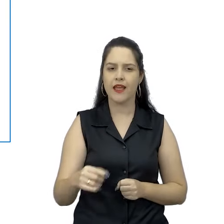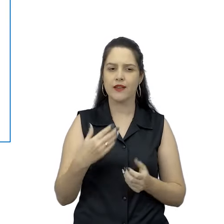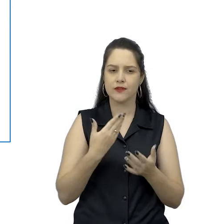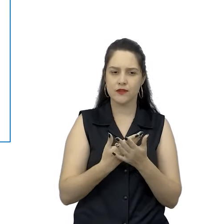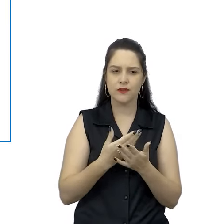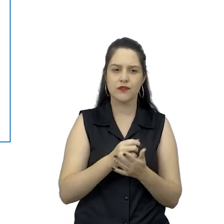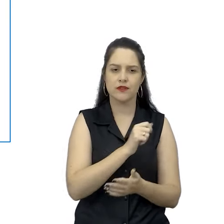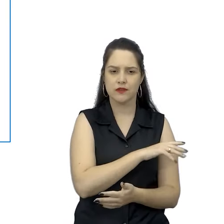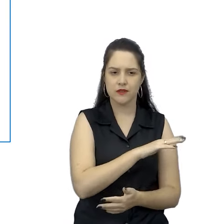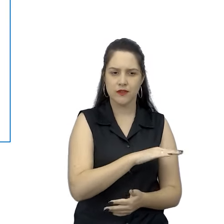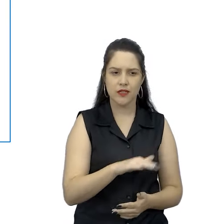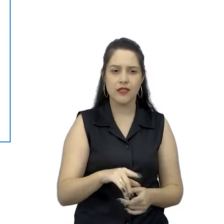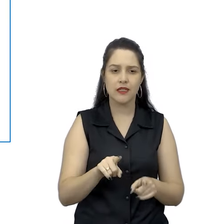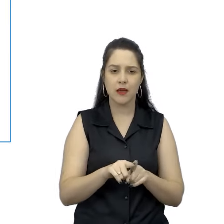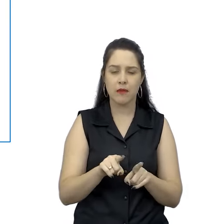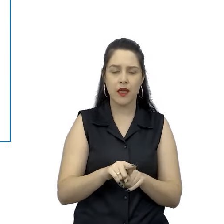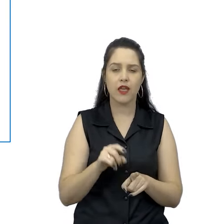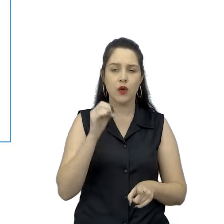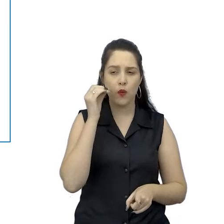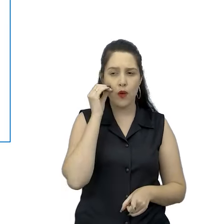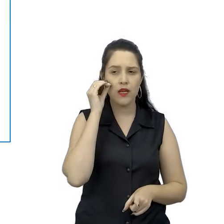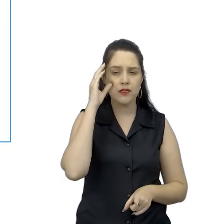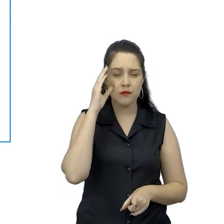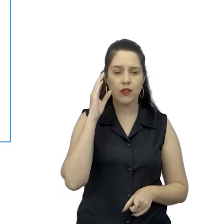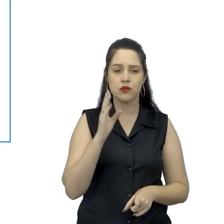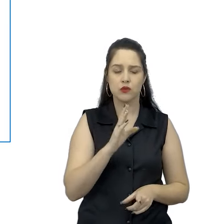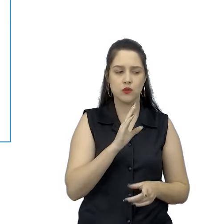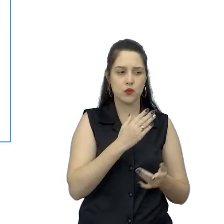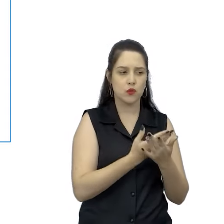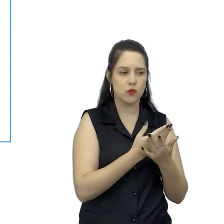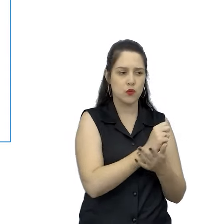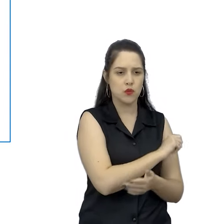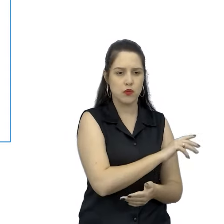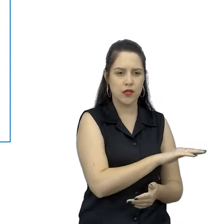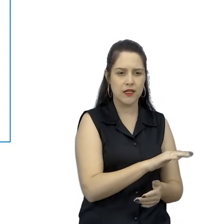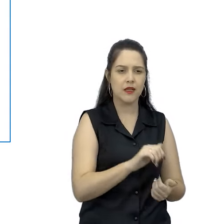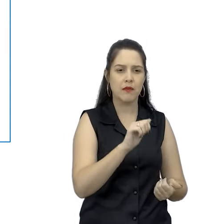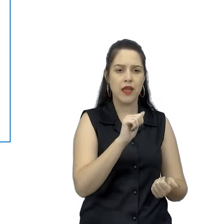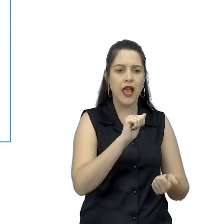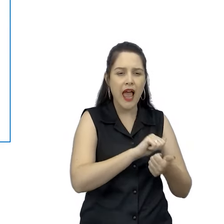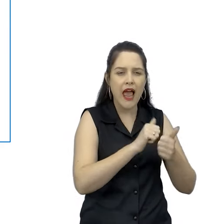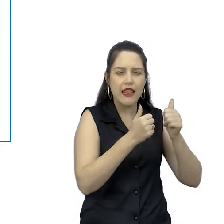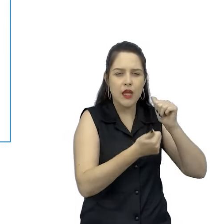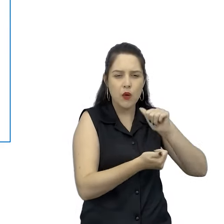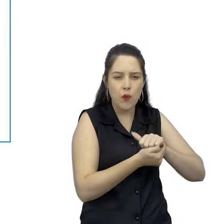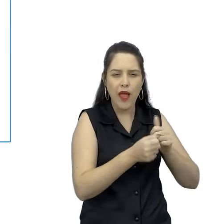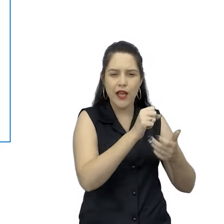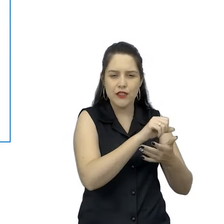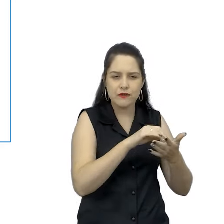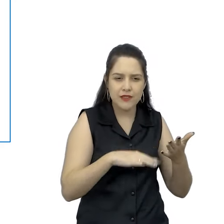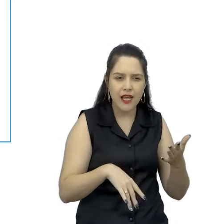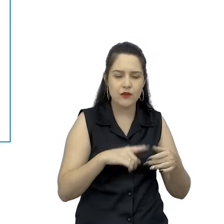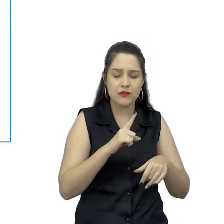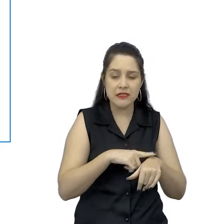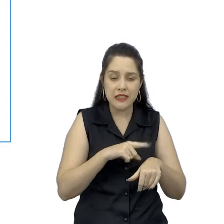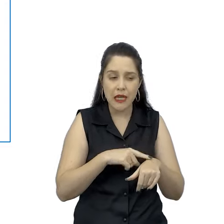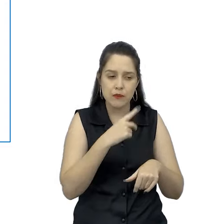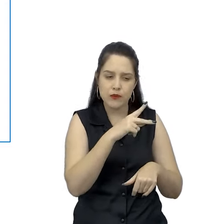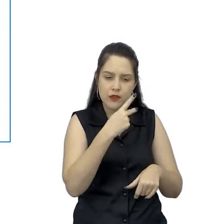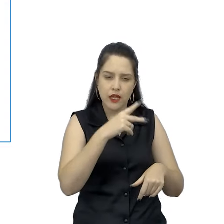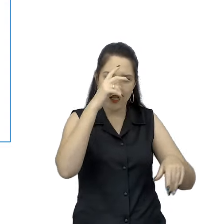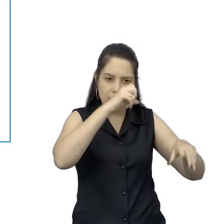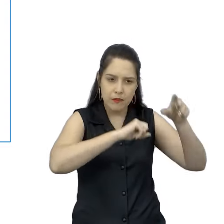esse conhecimento prévio desses estudantes, adequar essas atividades ao tempo de aprendizagem, aquela gestão de tempo que nós temos